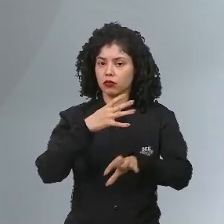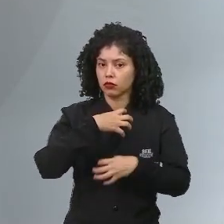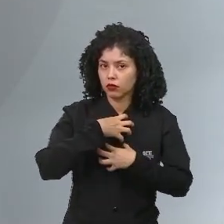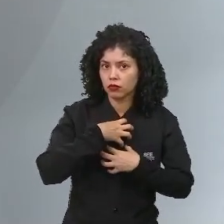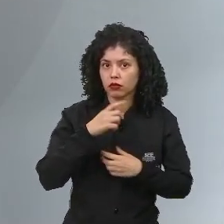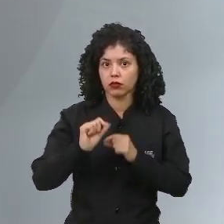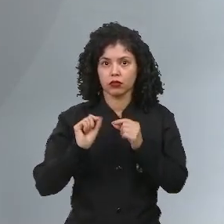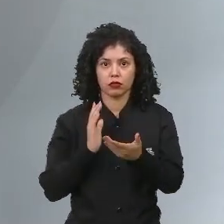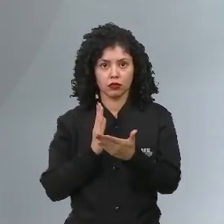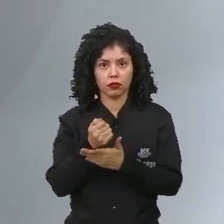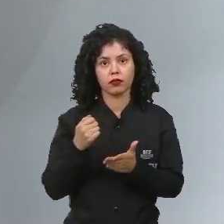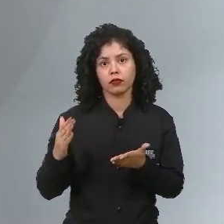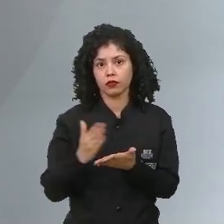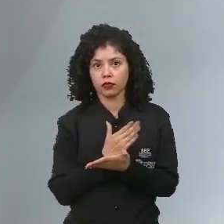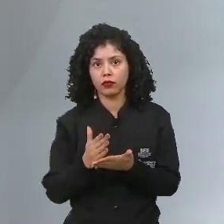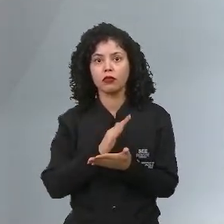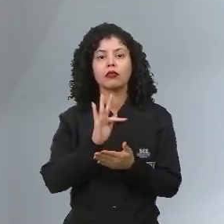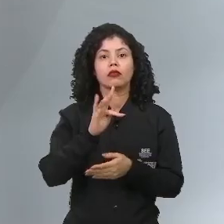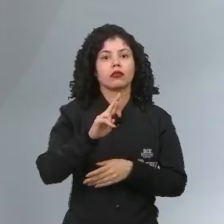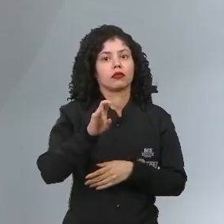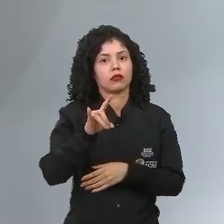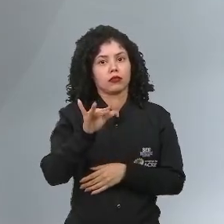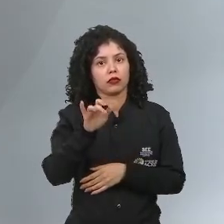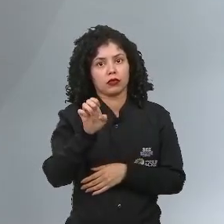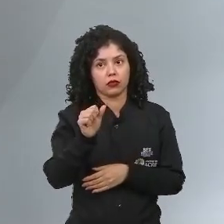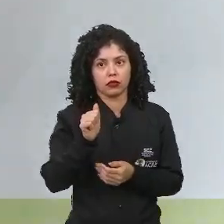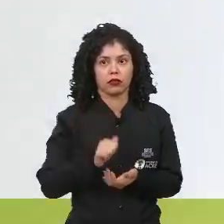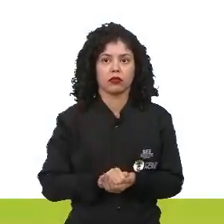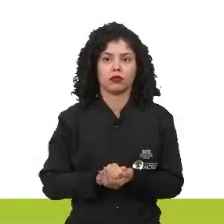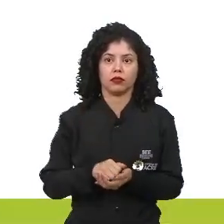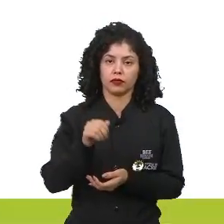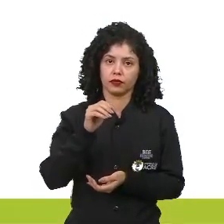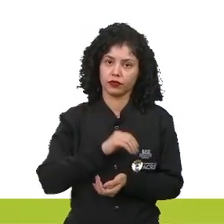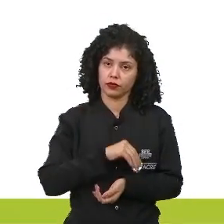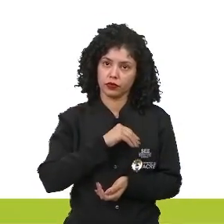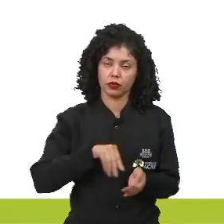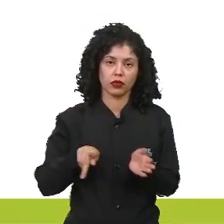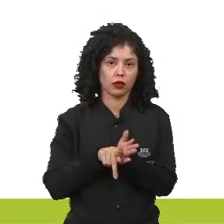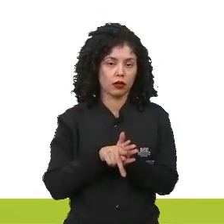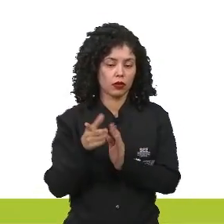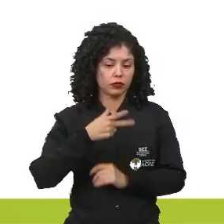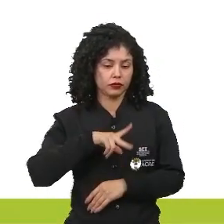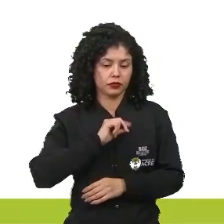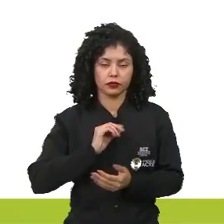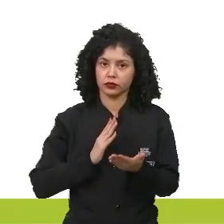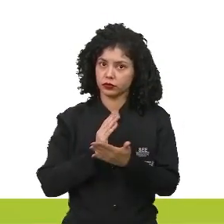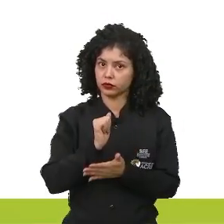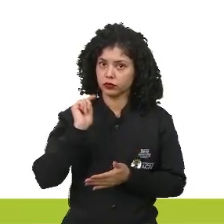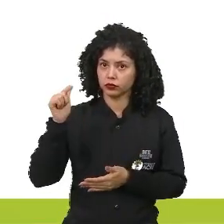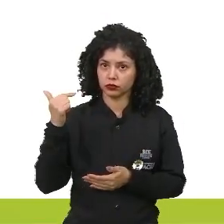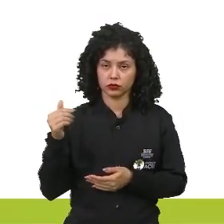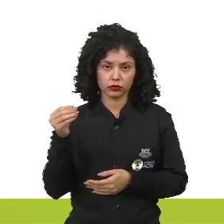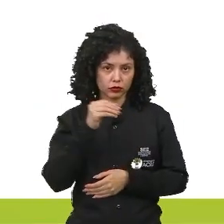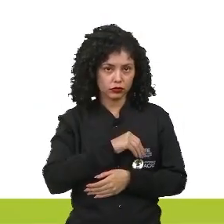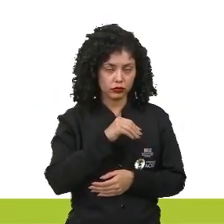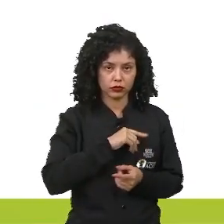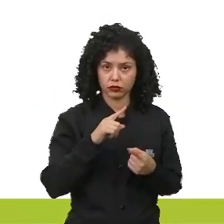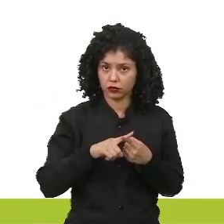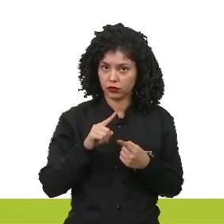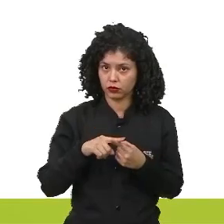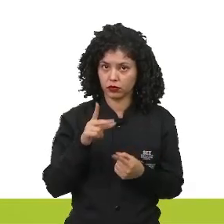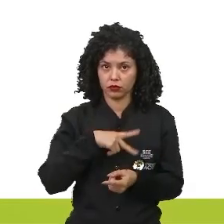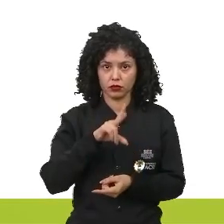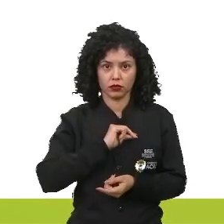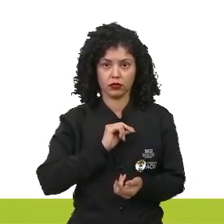eles começam a buscar outras fontes de renda. Aí a gente vem para cá. Portugal precisou buscar novas fontes de renda, pois os portugueses